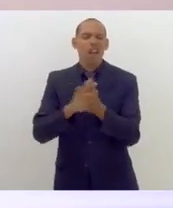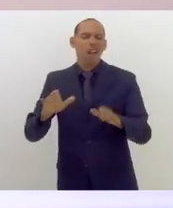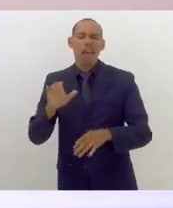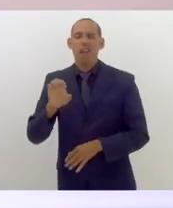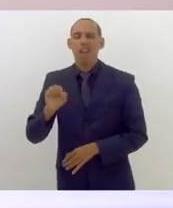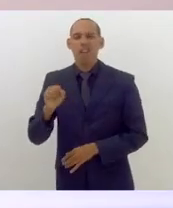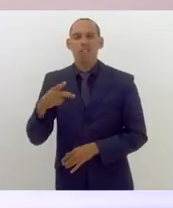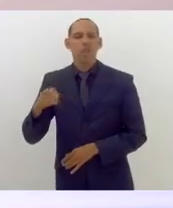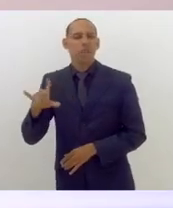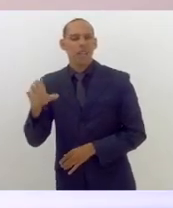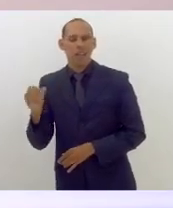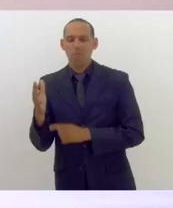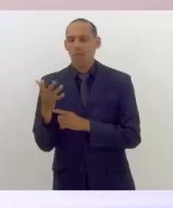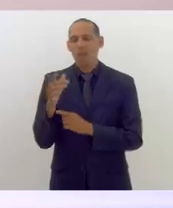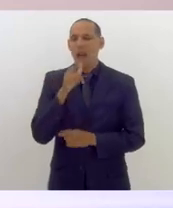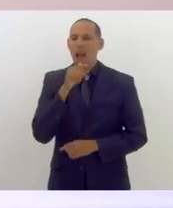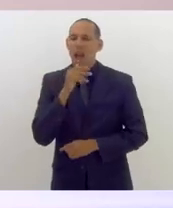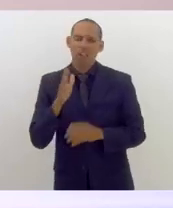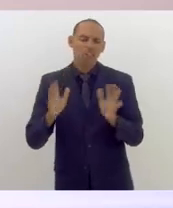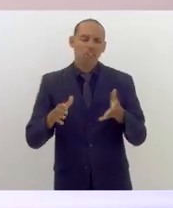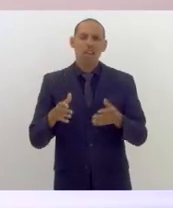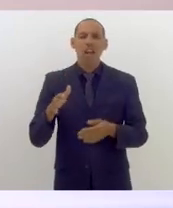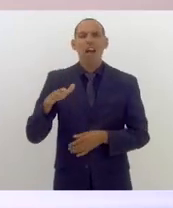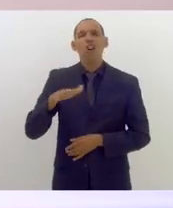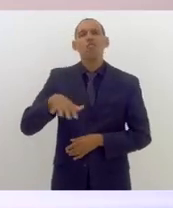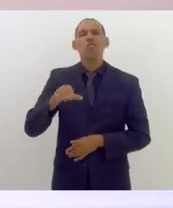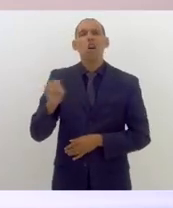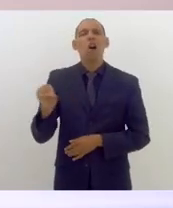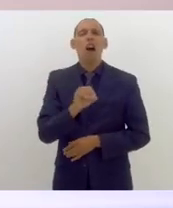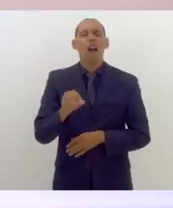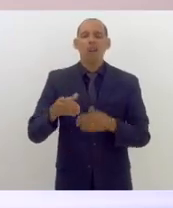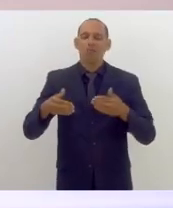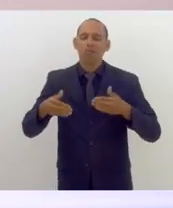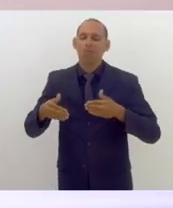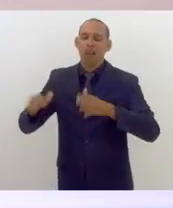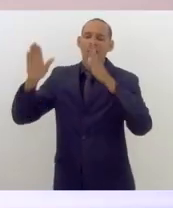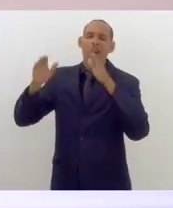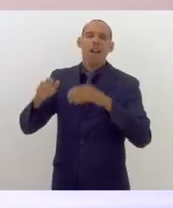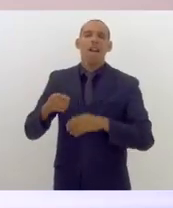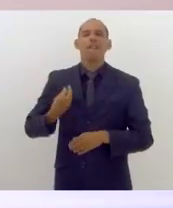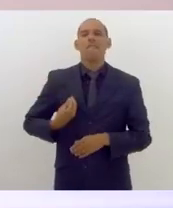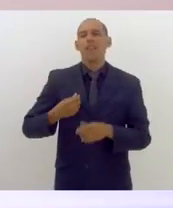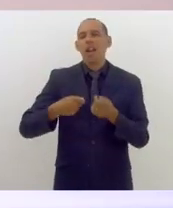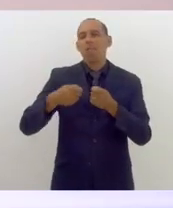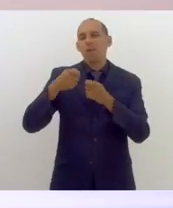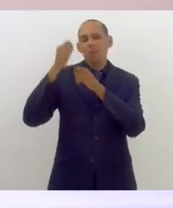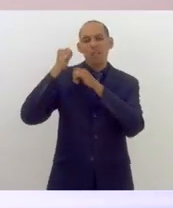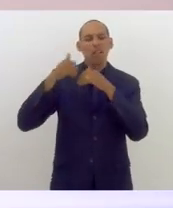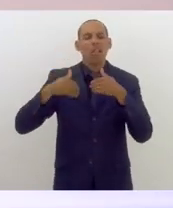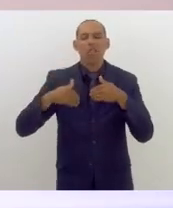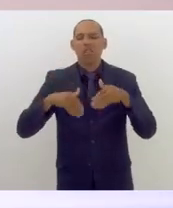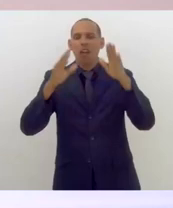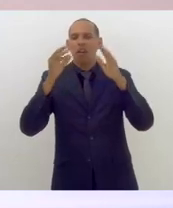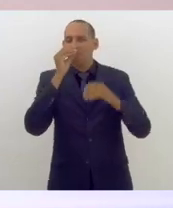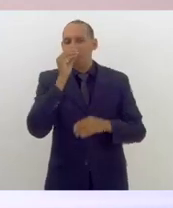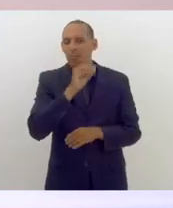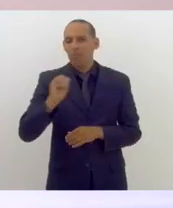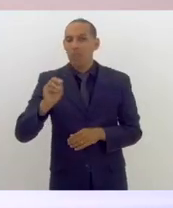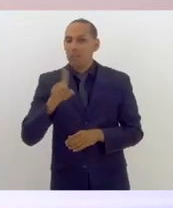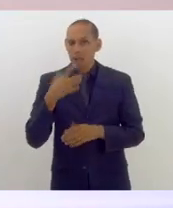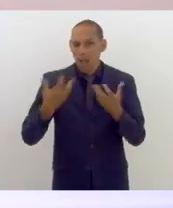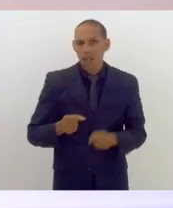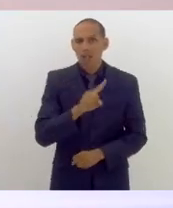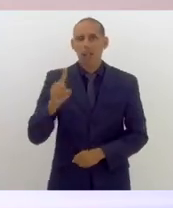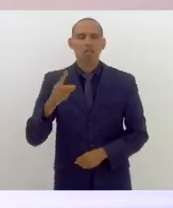acaba com a vida do pescador porque tá lá na zona oeste Então é isso que nós não podemos aceitar Então esse encaminhamento